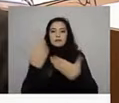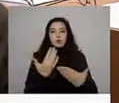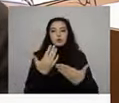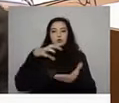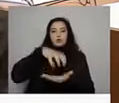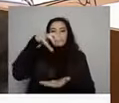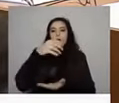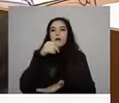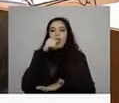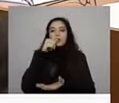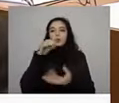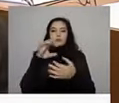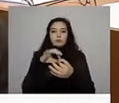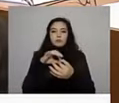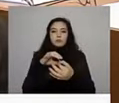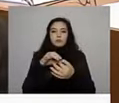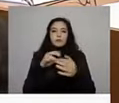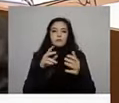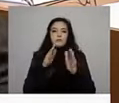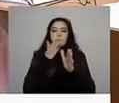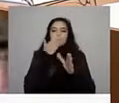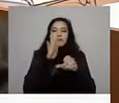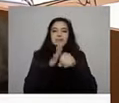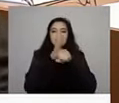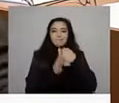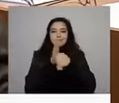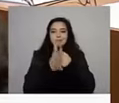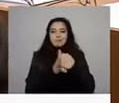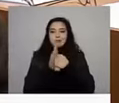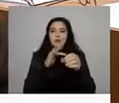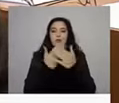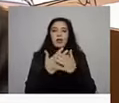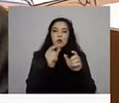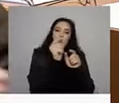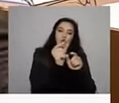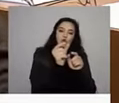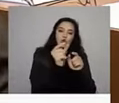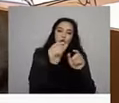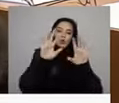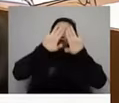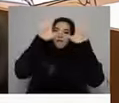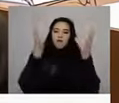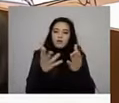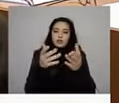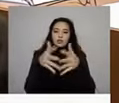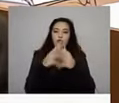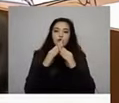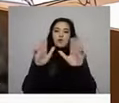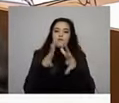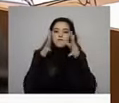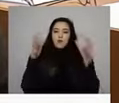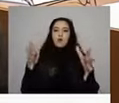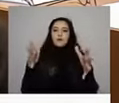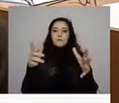modo salame. Primeiro corta-se uma fatia de 5,26 milhões que corresponde apenas à casca do edifício e depois mais à frente apresentamos os custos